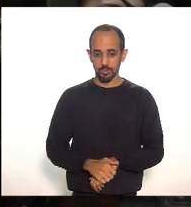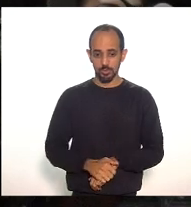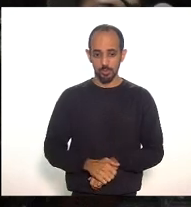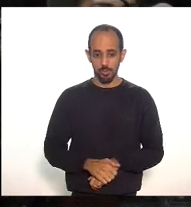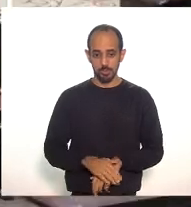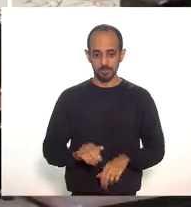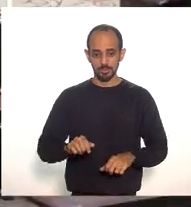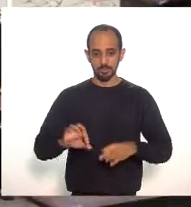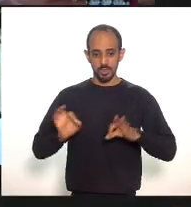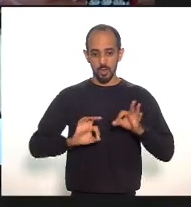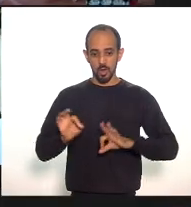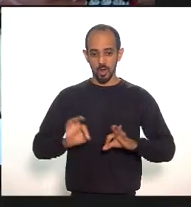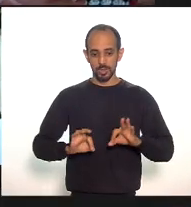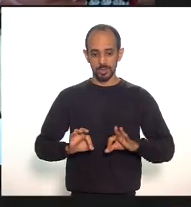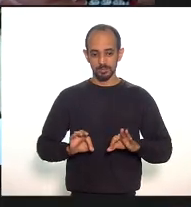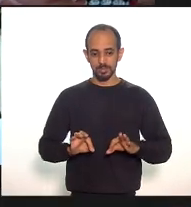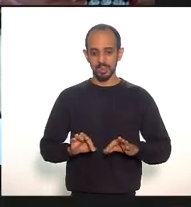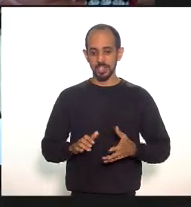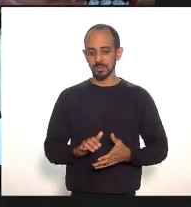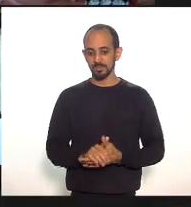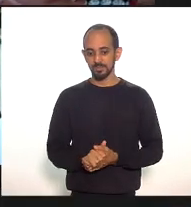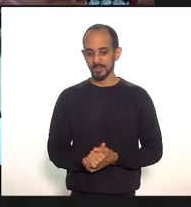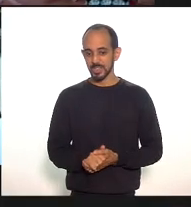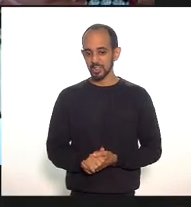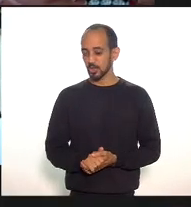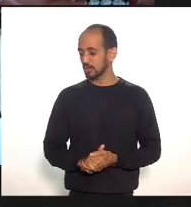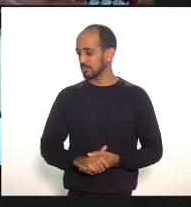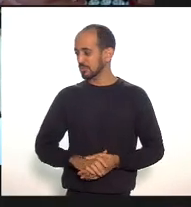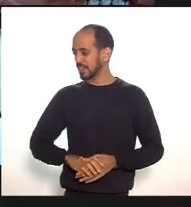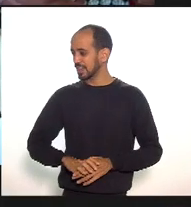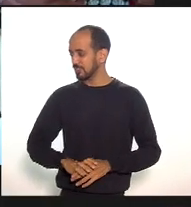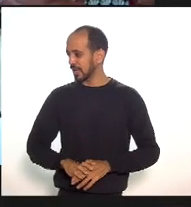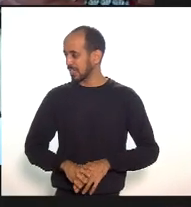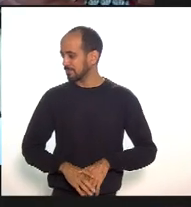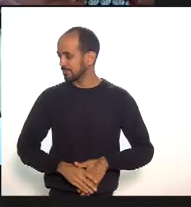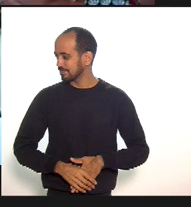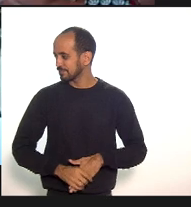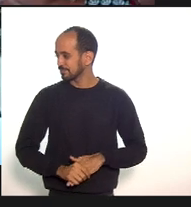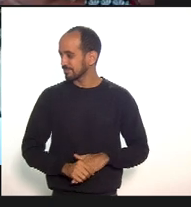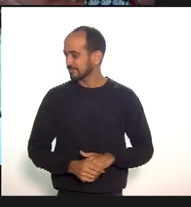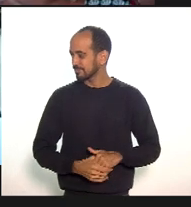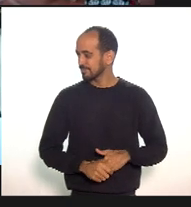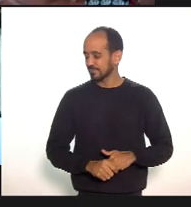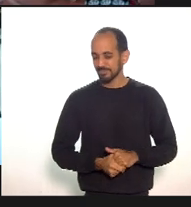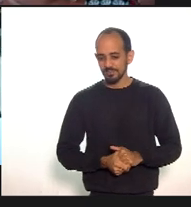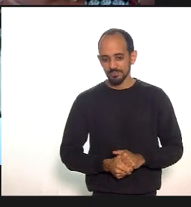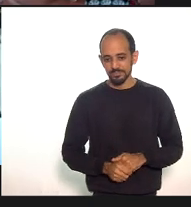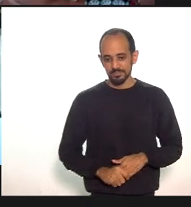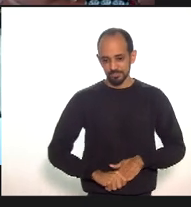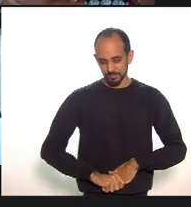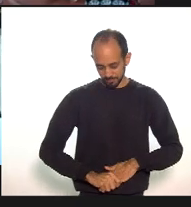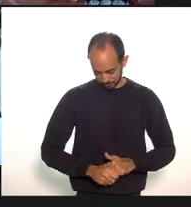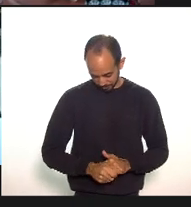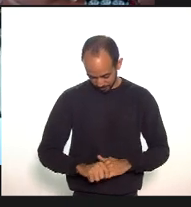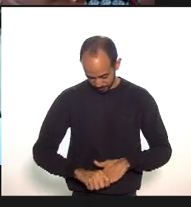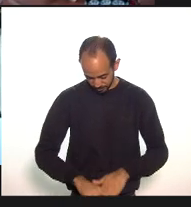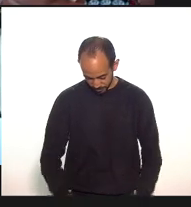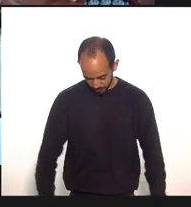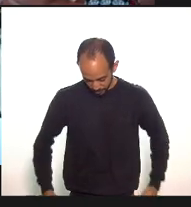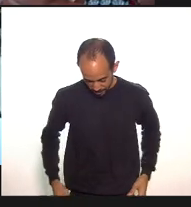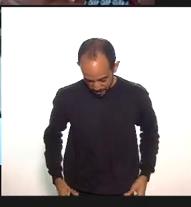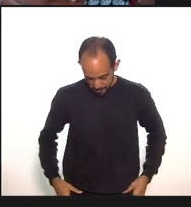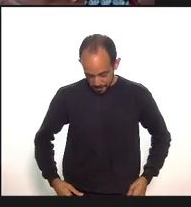a questão de ordem seu presidente Ó eu também presidente John John e